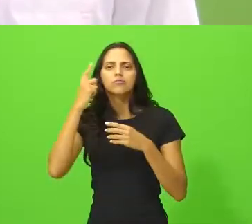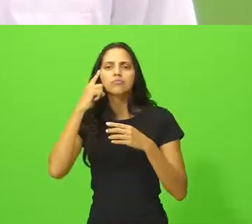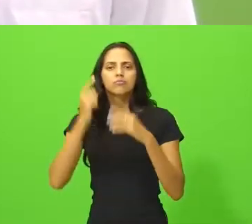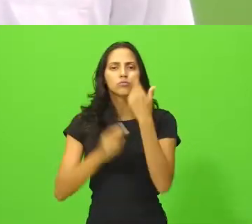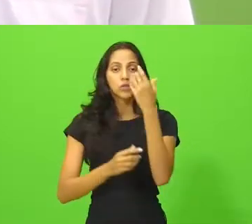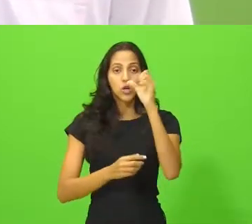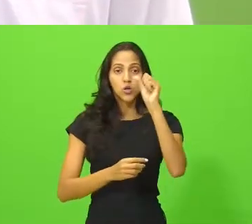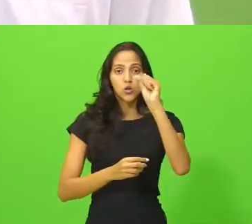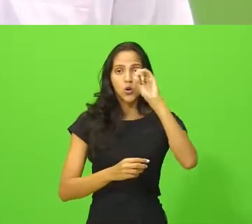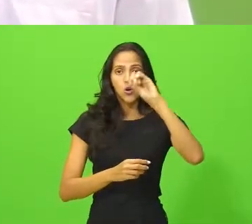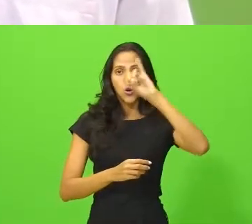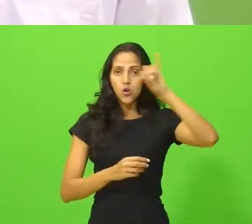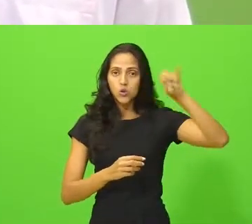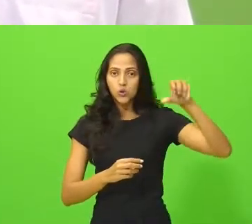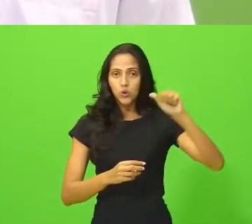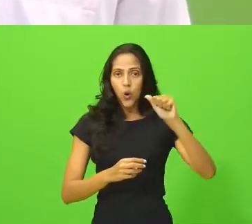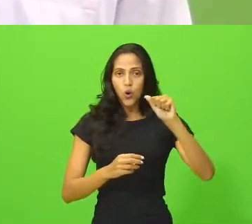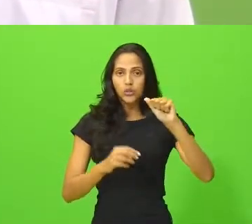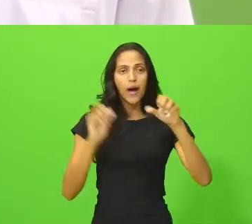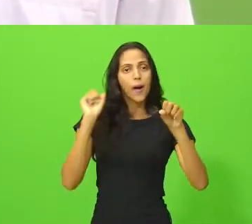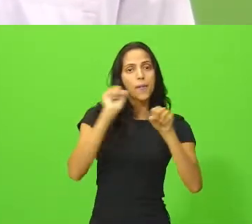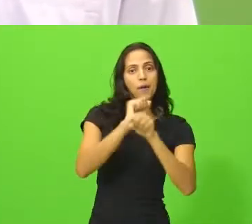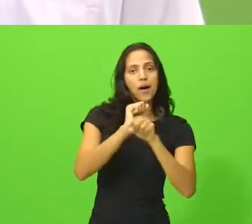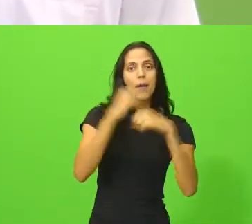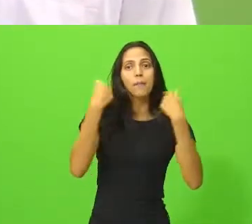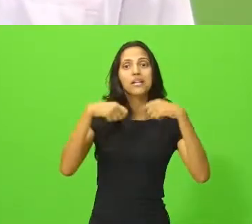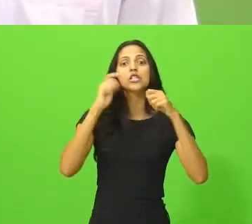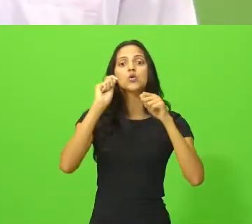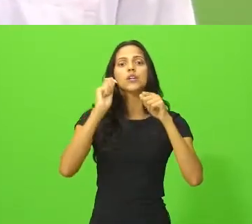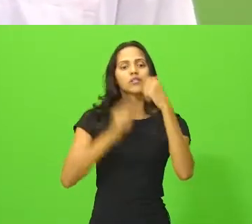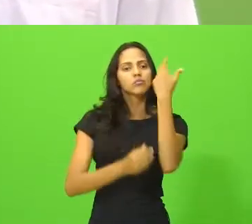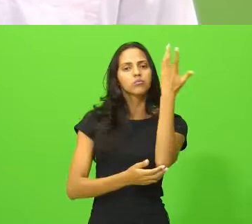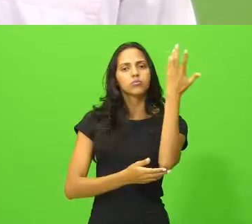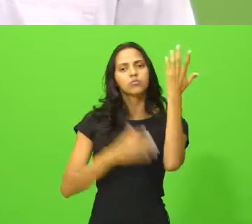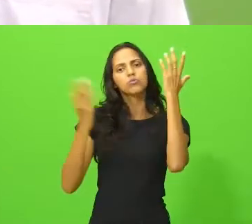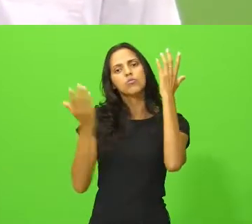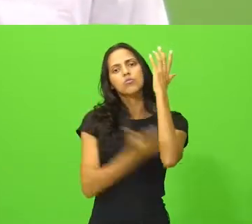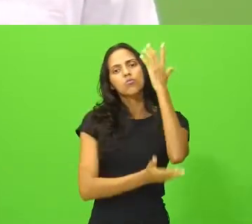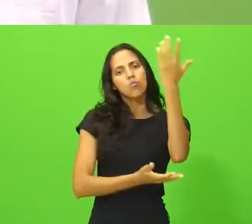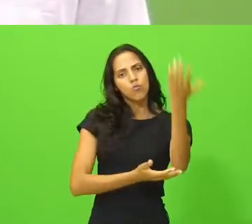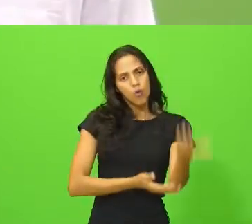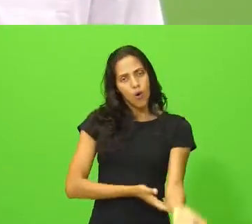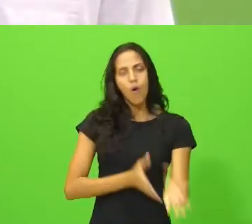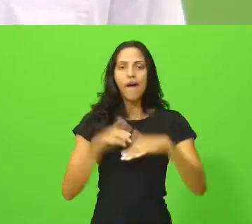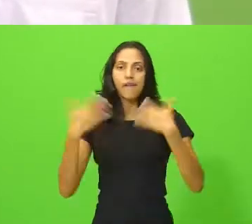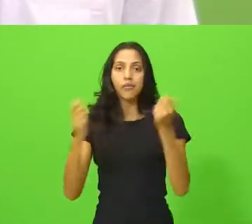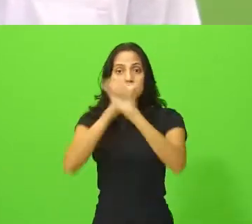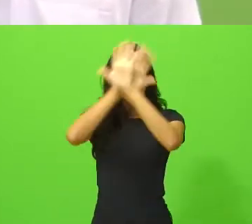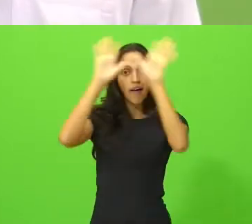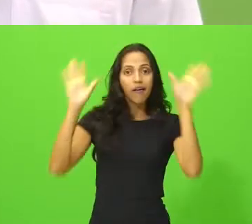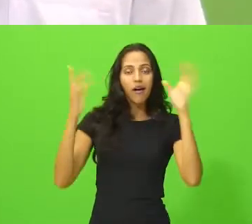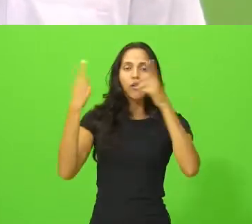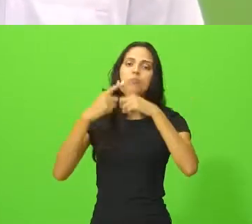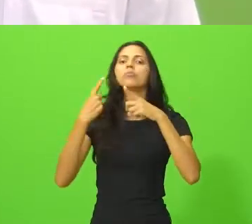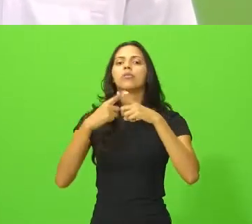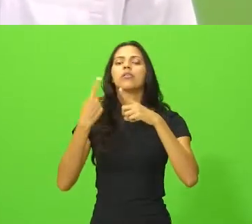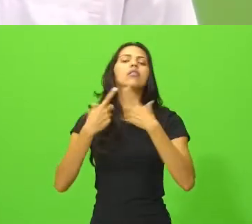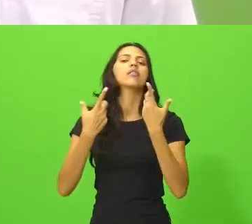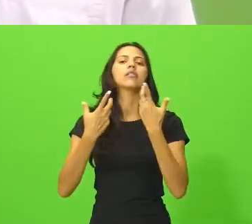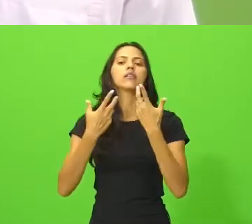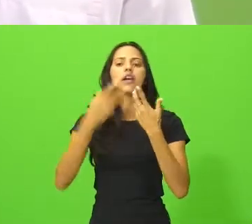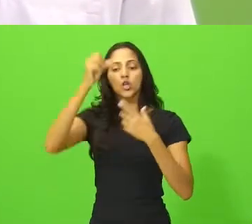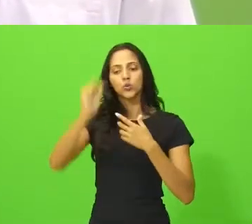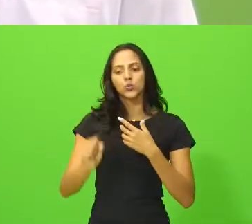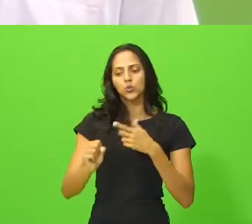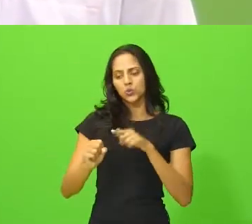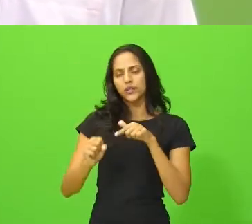produção de soja é preciso devastar, é preciso derrubar a mata. E isso foi muito comum, está muito bem claro e registrado, principalmente